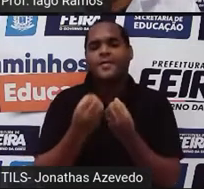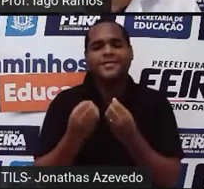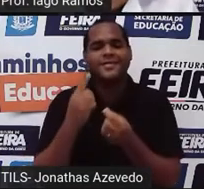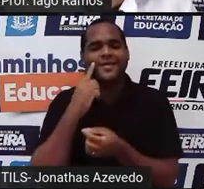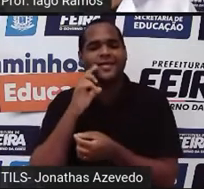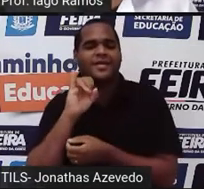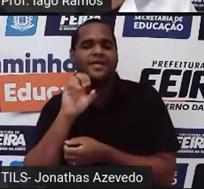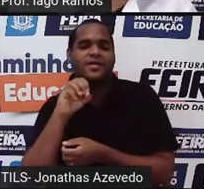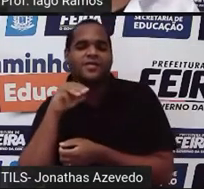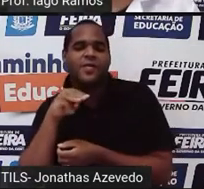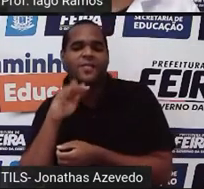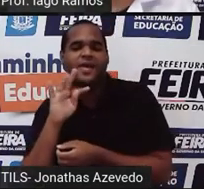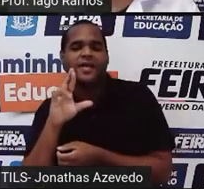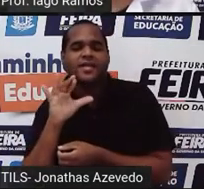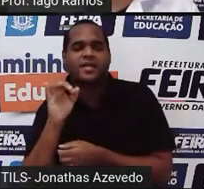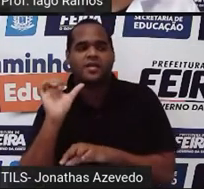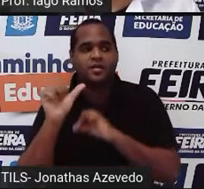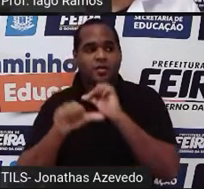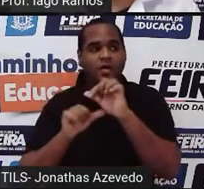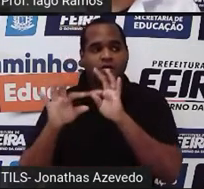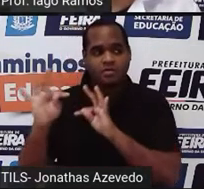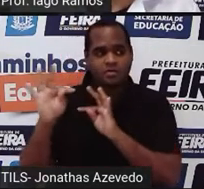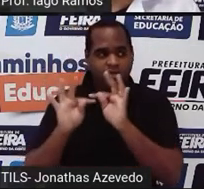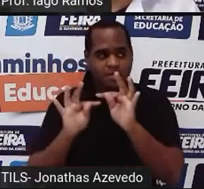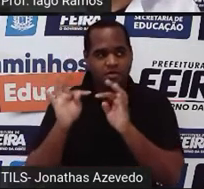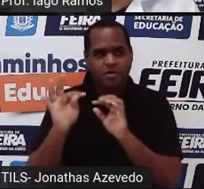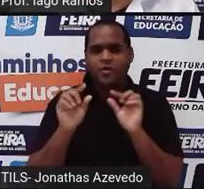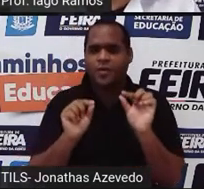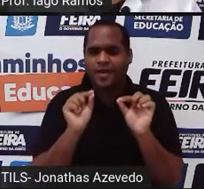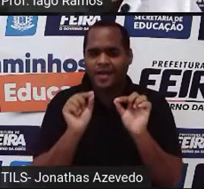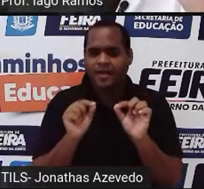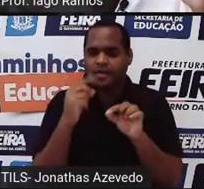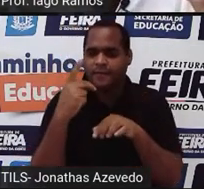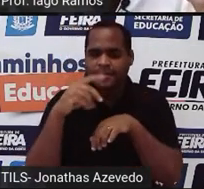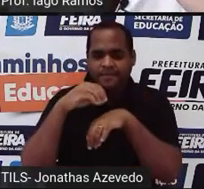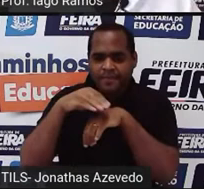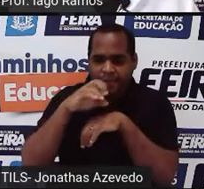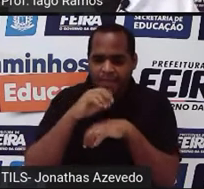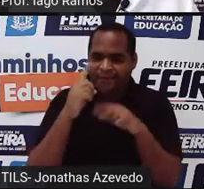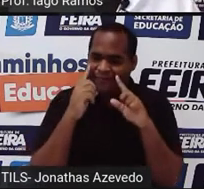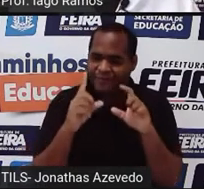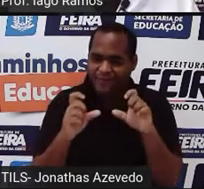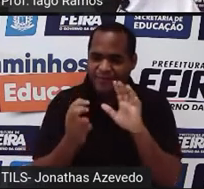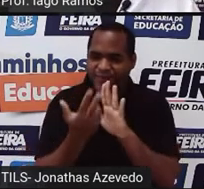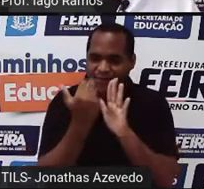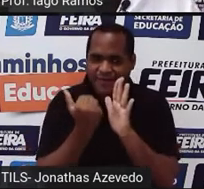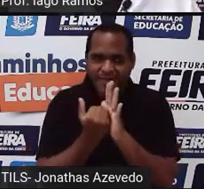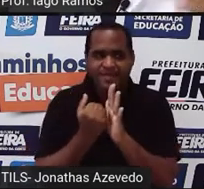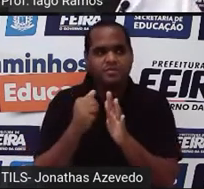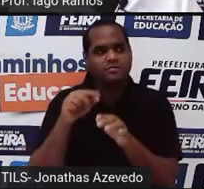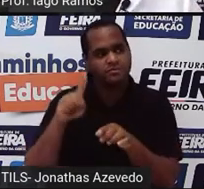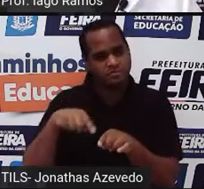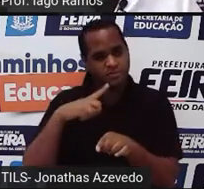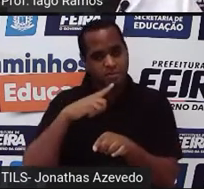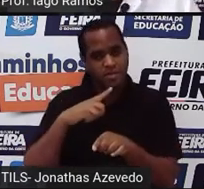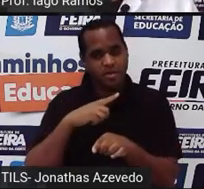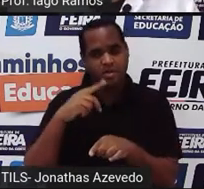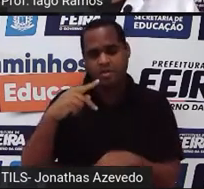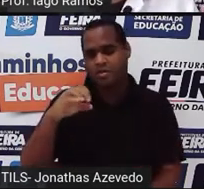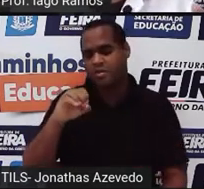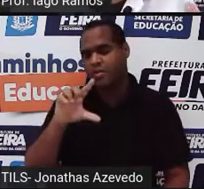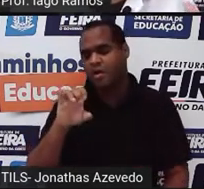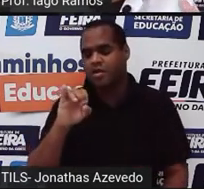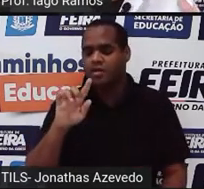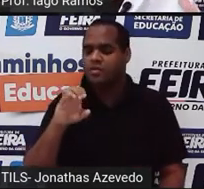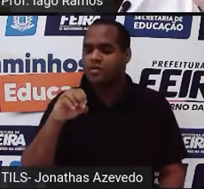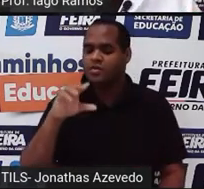isométrica chamada de translação? Tá? É você pegar uma figura geométrica plana, polígono, como